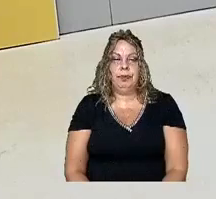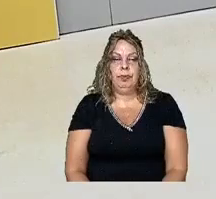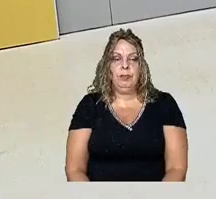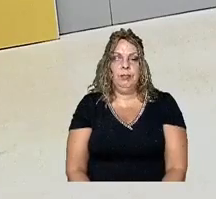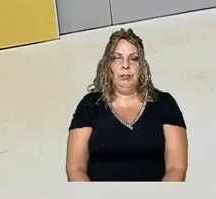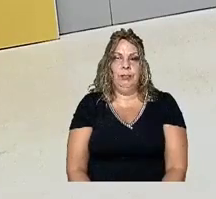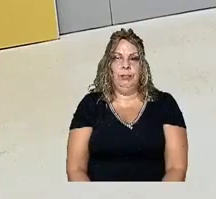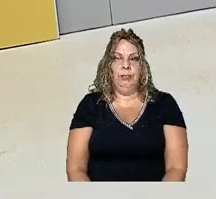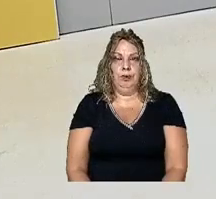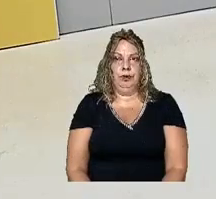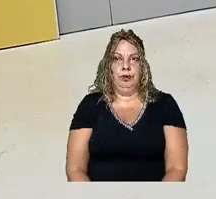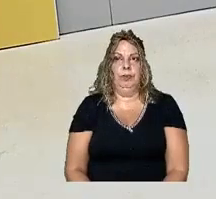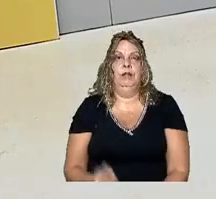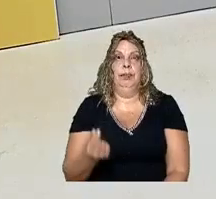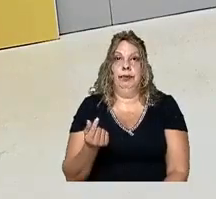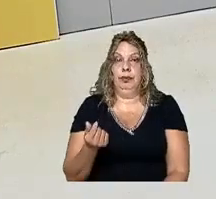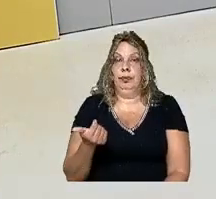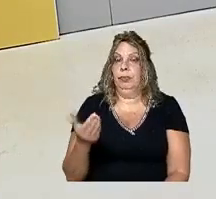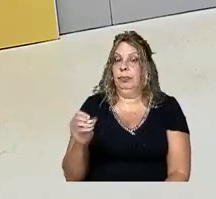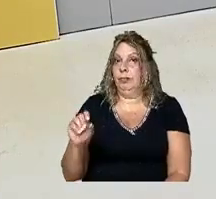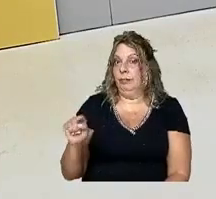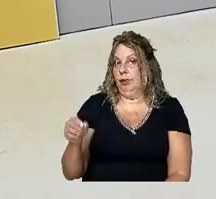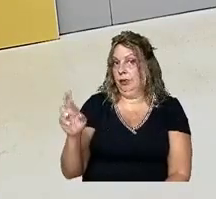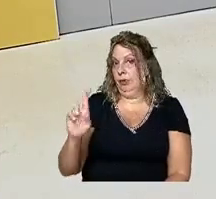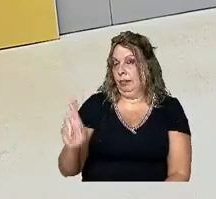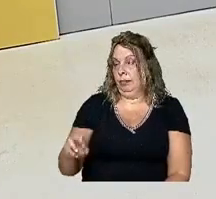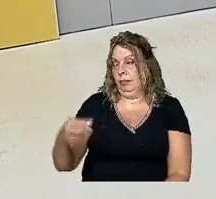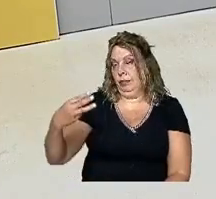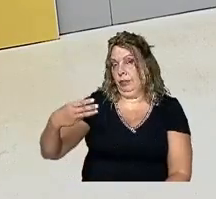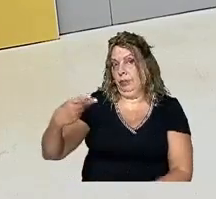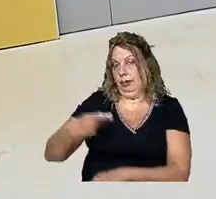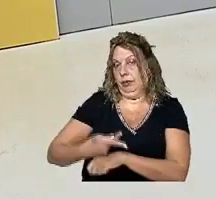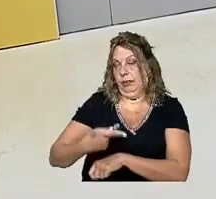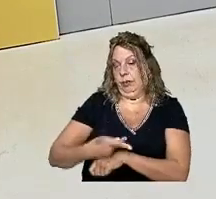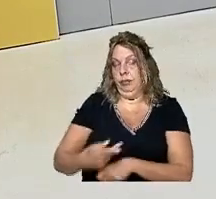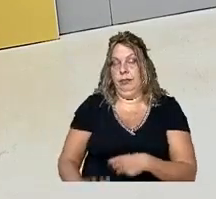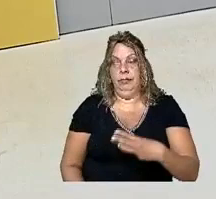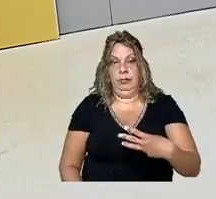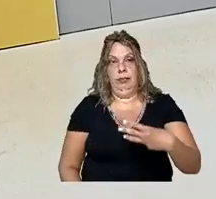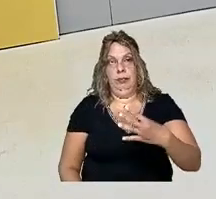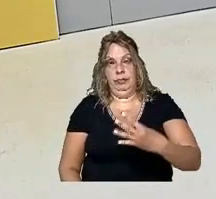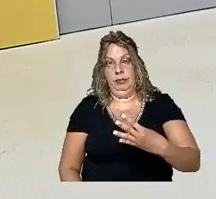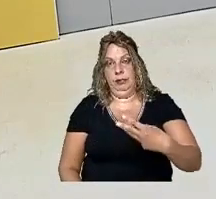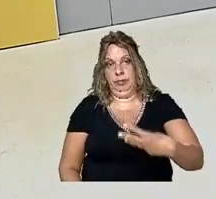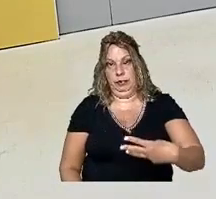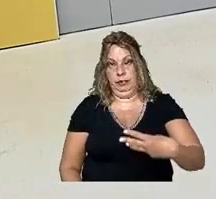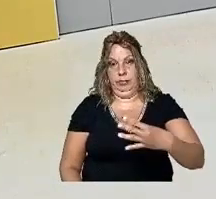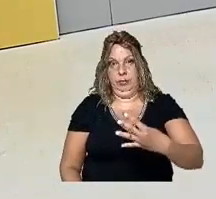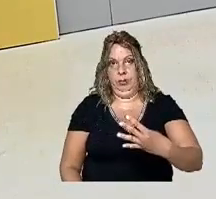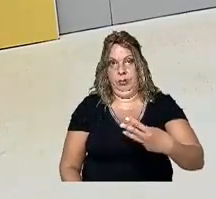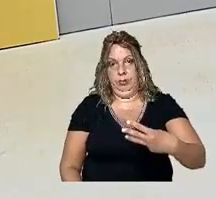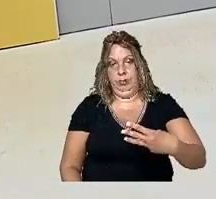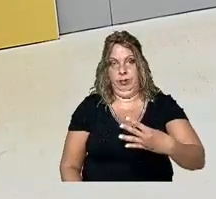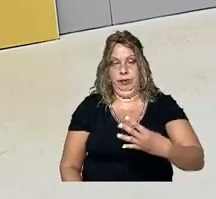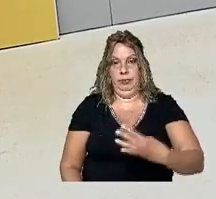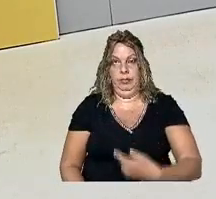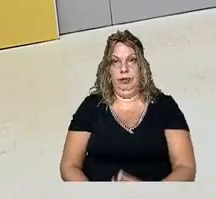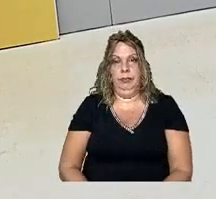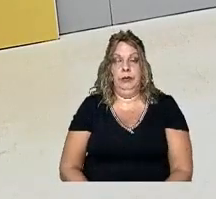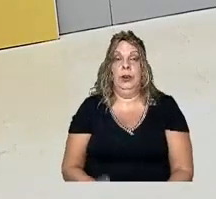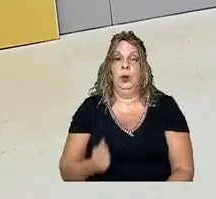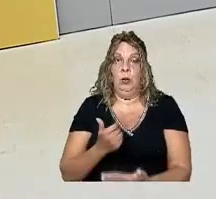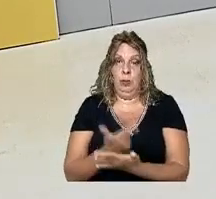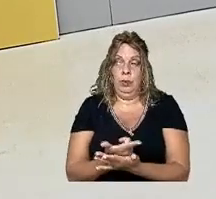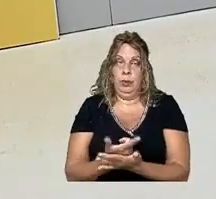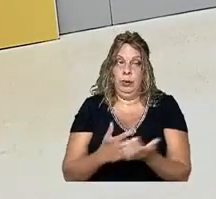26 já marcou, vale R$10 mil. É o nosso terceiro prêmio. 34 agora, 34. Adquirindo o